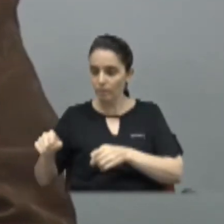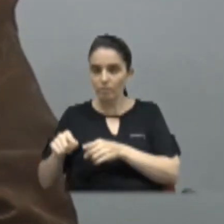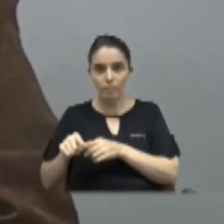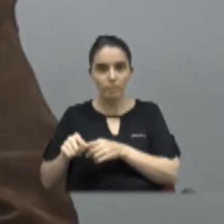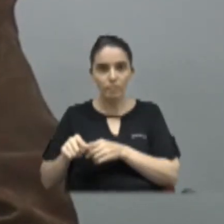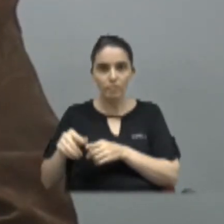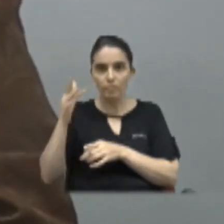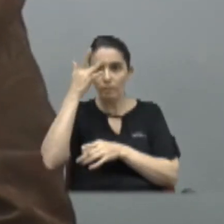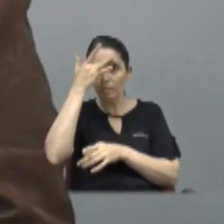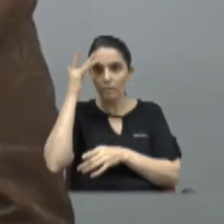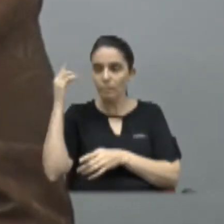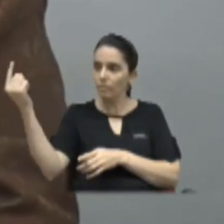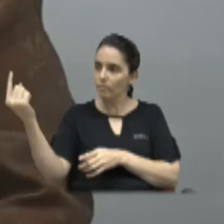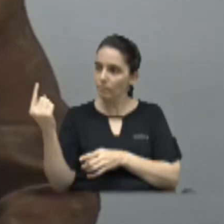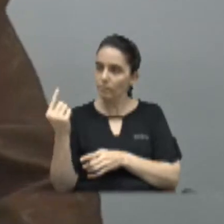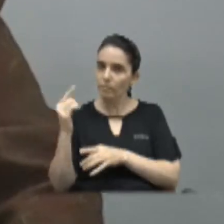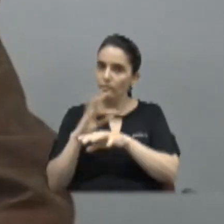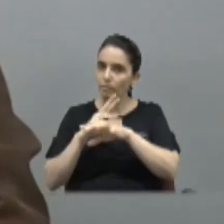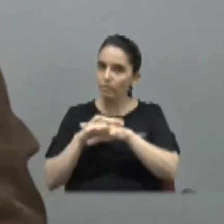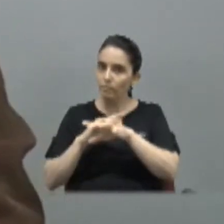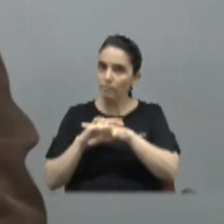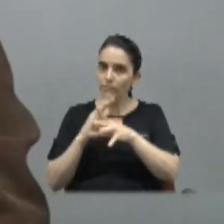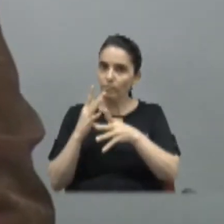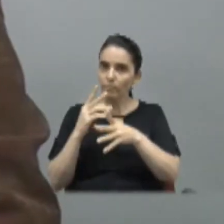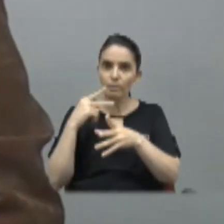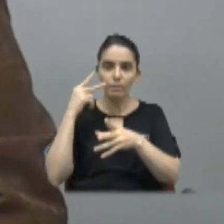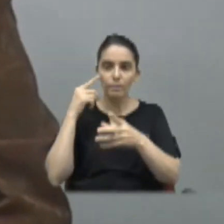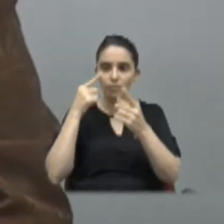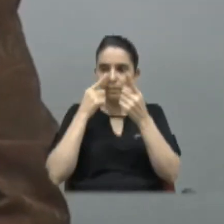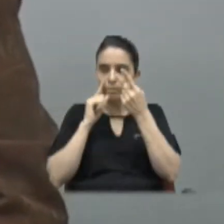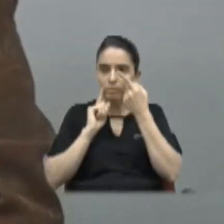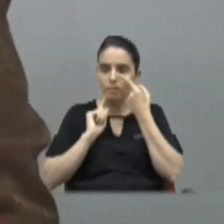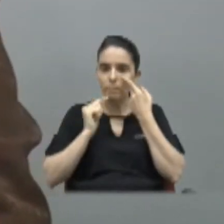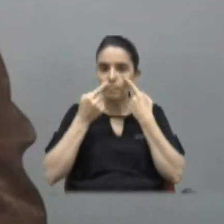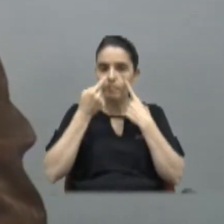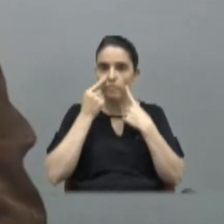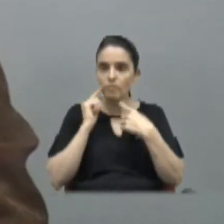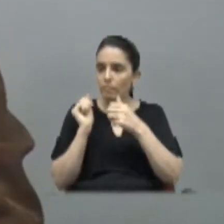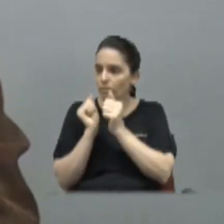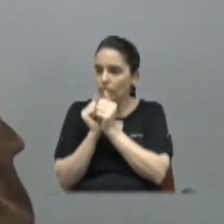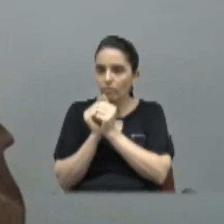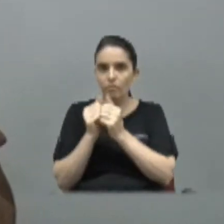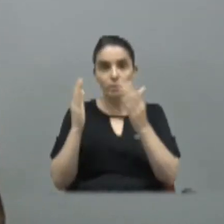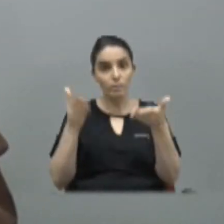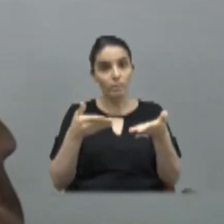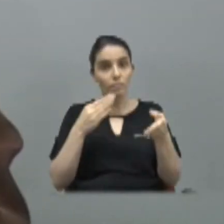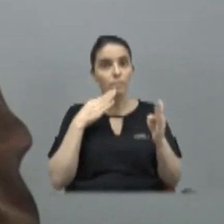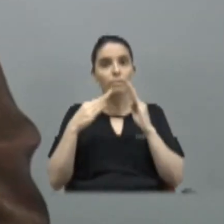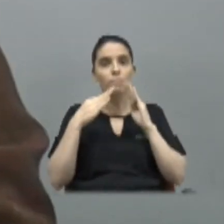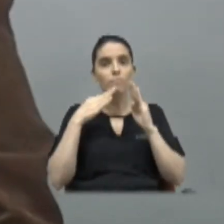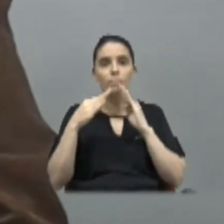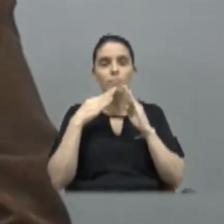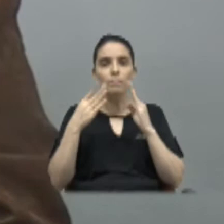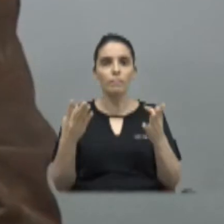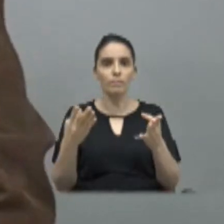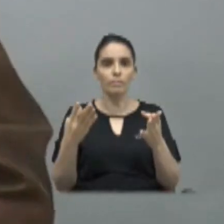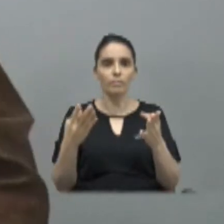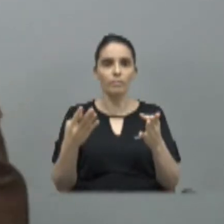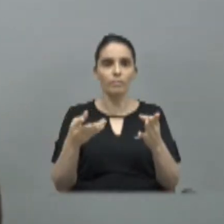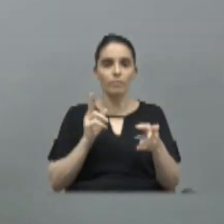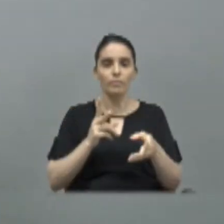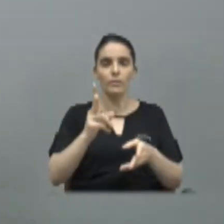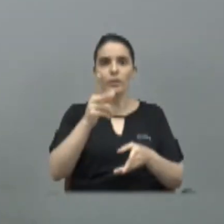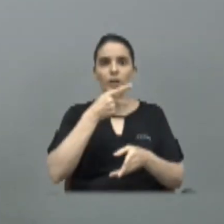os pacientes. Hoje meu Facebook está bombando, está bombando. É Volta Félix todo dia e